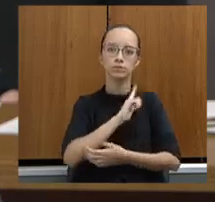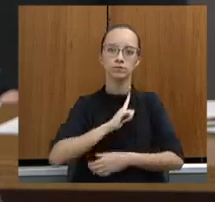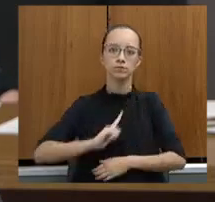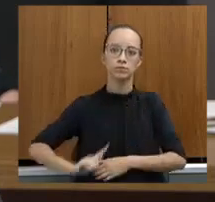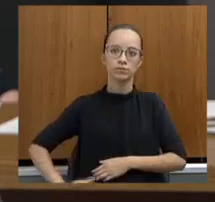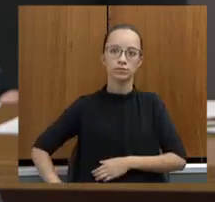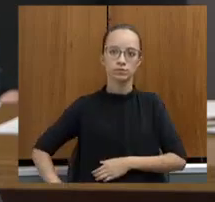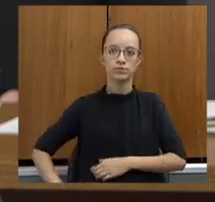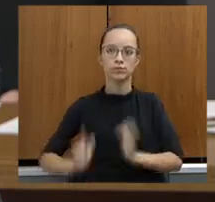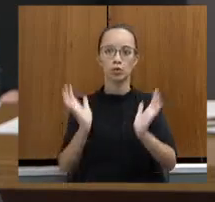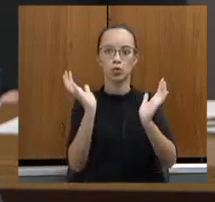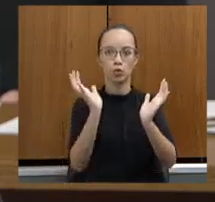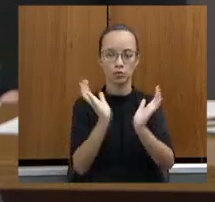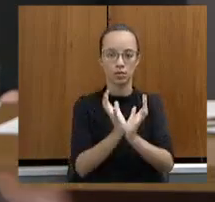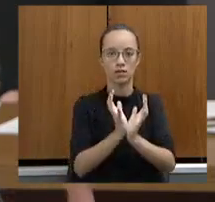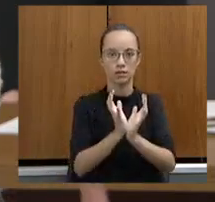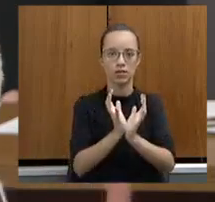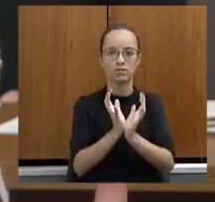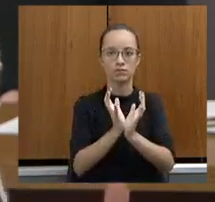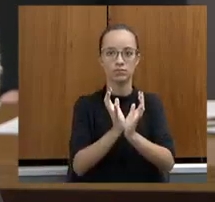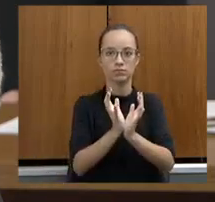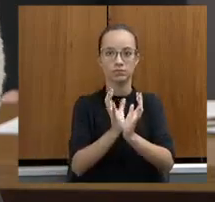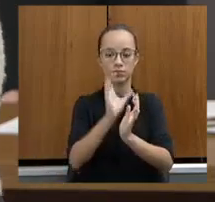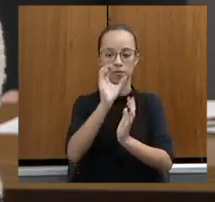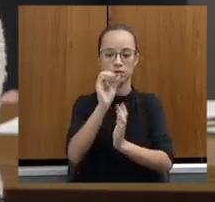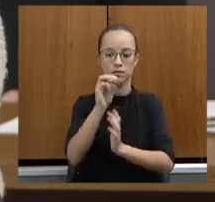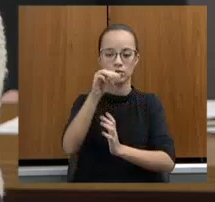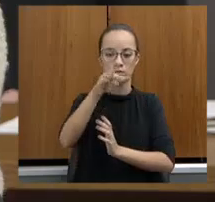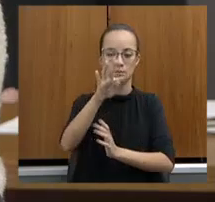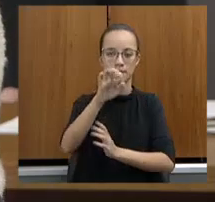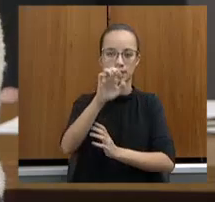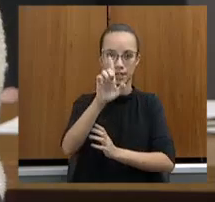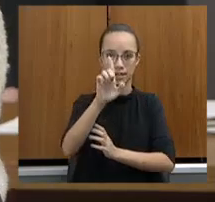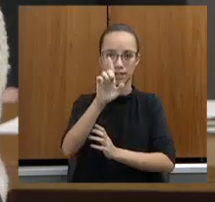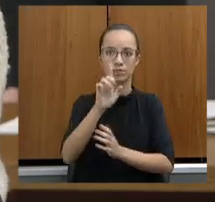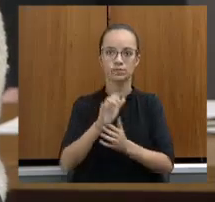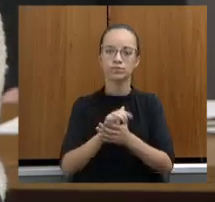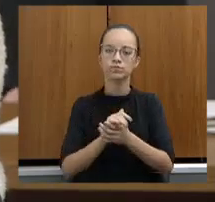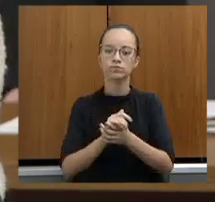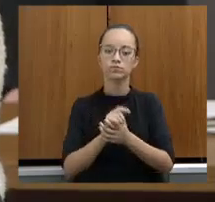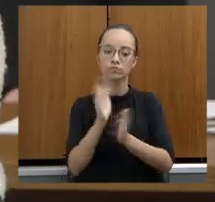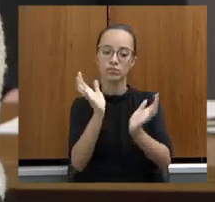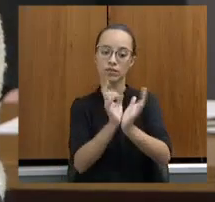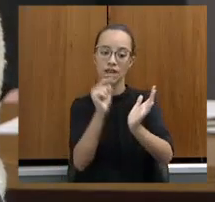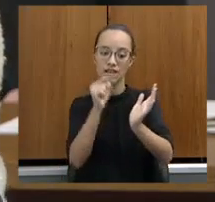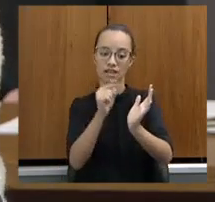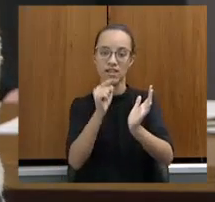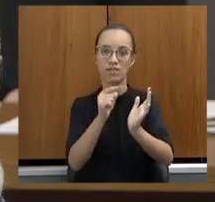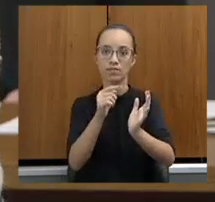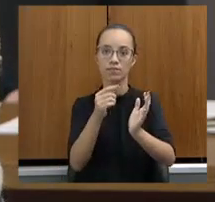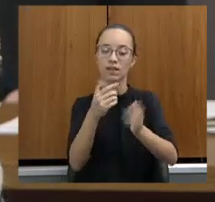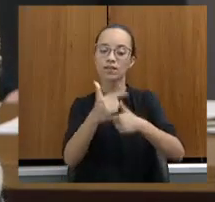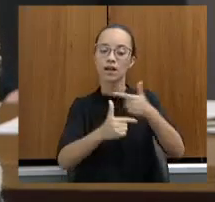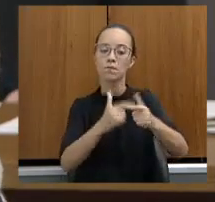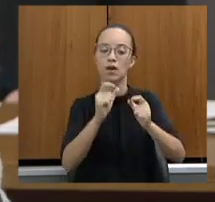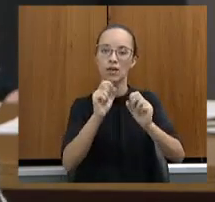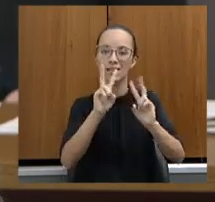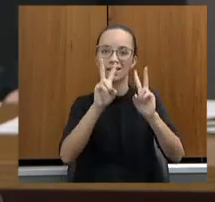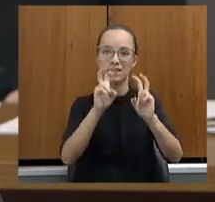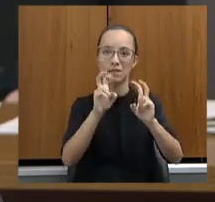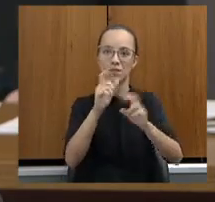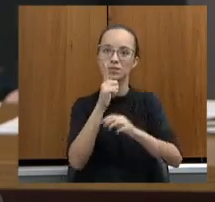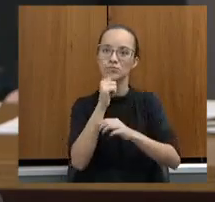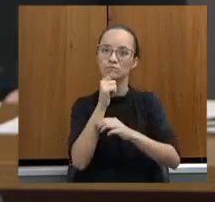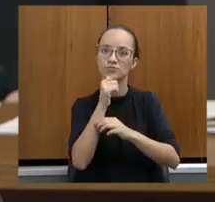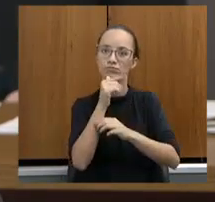Conselho no comitê interfederativo que era a Instância que delibera as questões atinentes ao rio doce e me